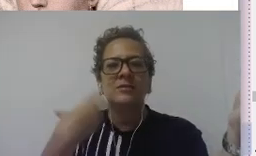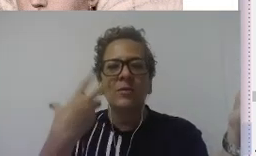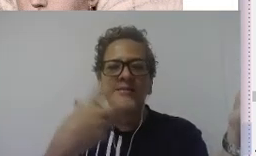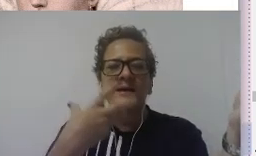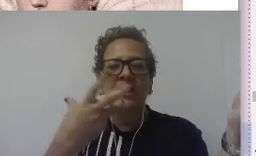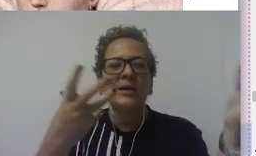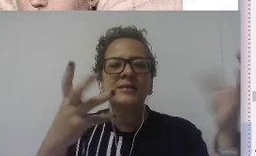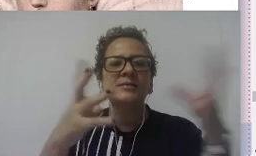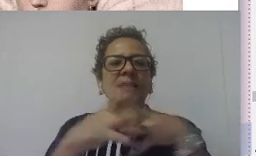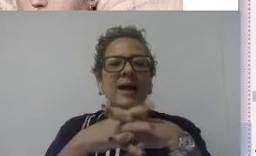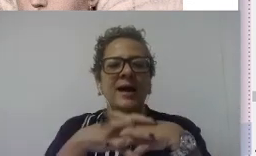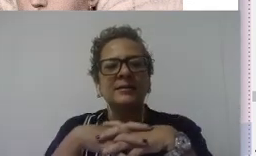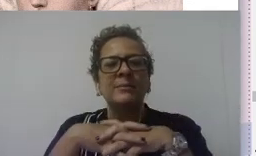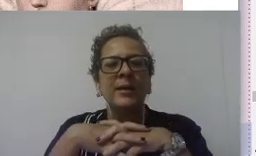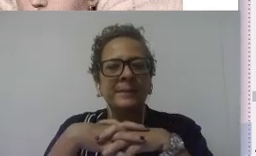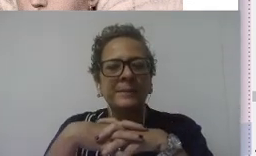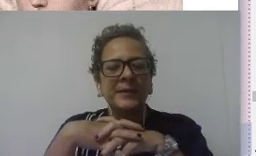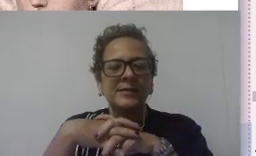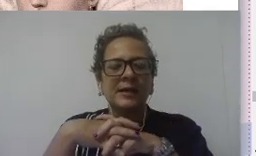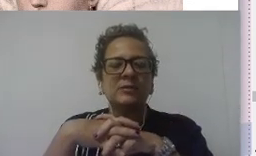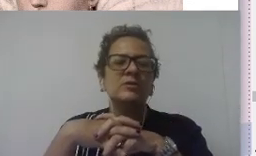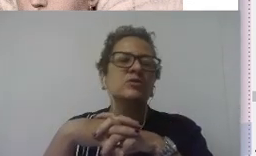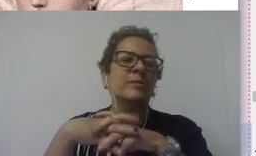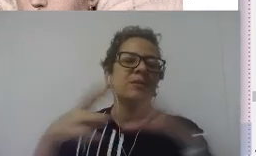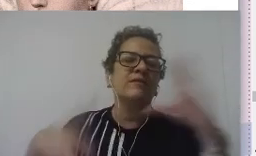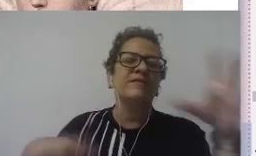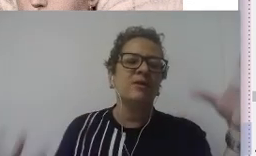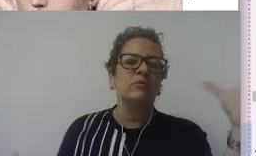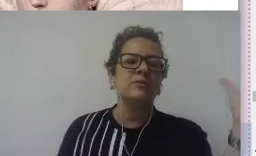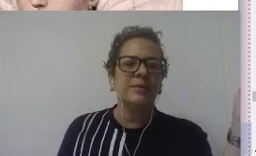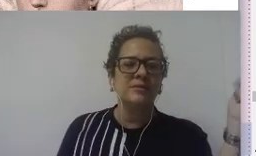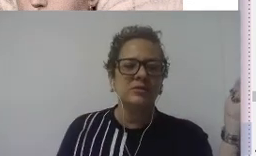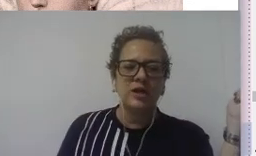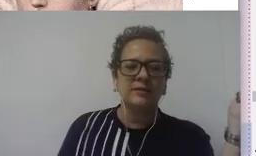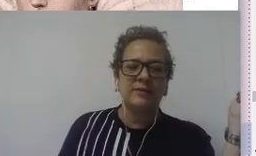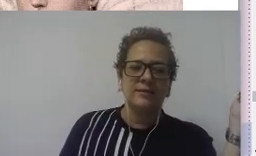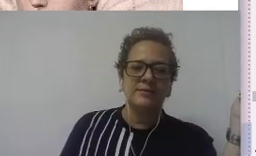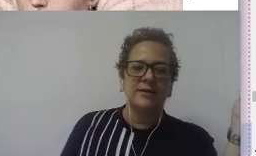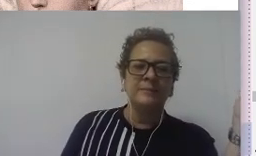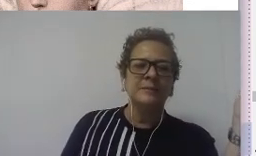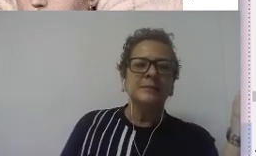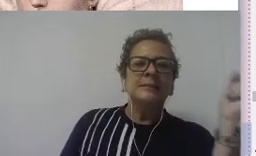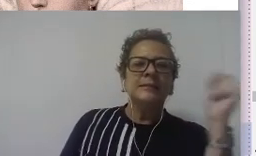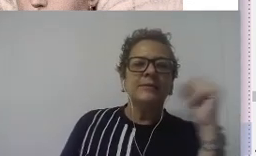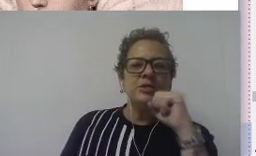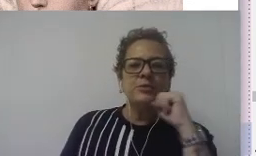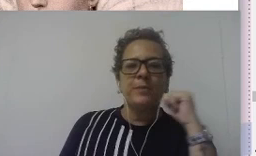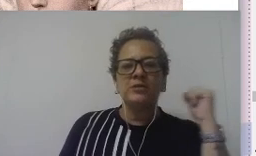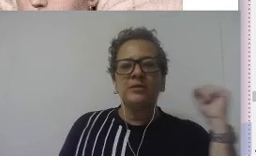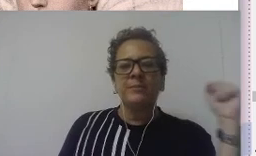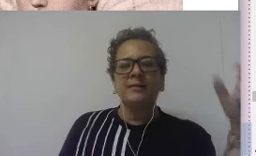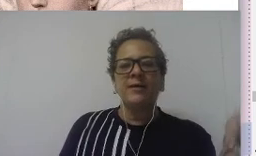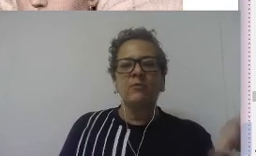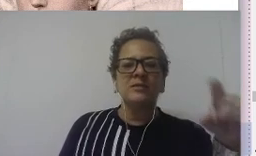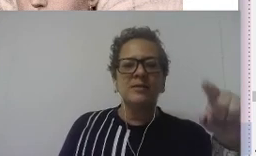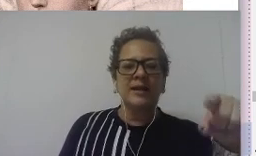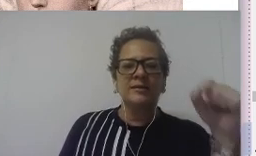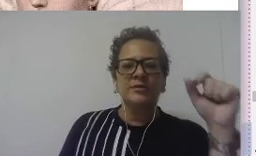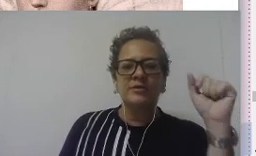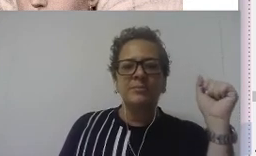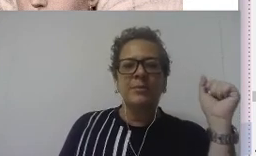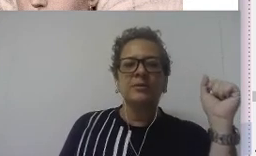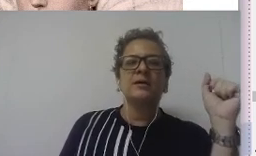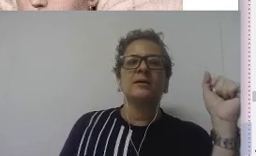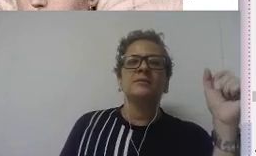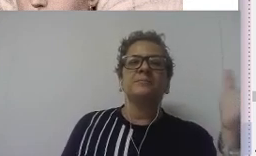eles começaram a encenar também, certo? Então, eles começaram a fazer algumas peças teatrais, tá? Então, a gente pode também ter algumas